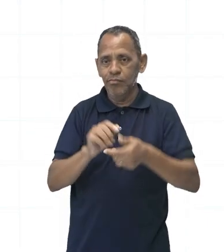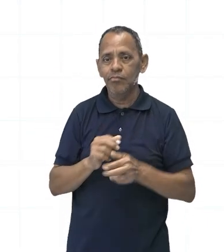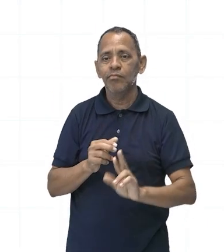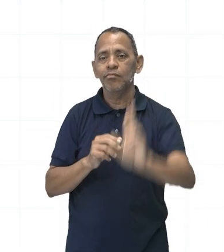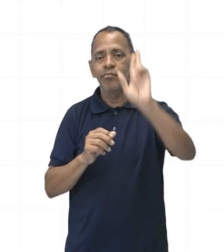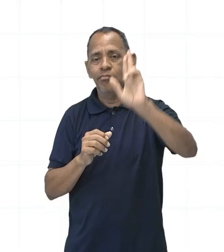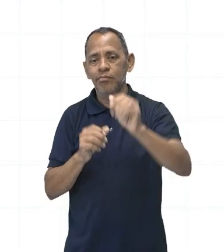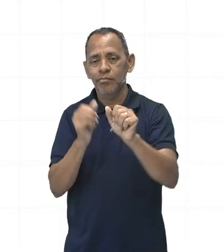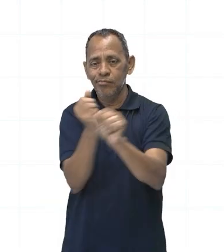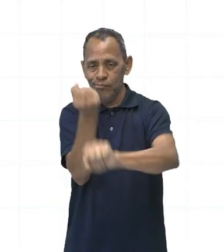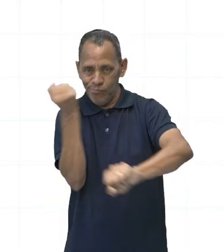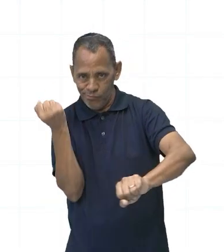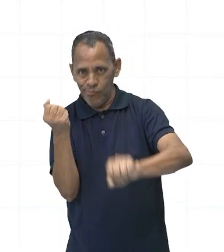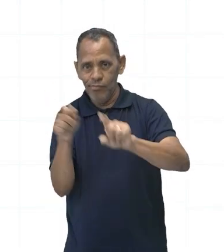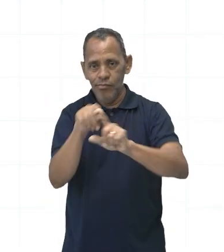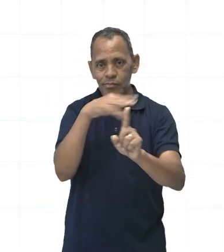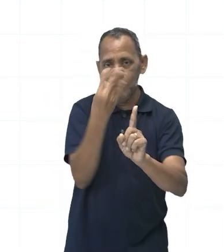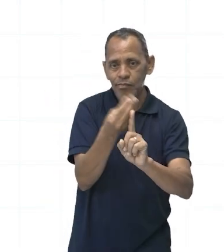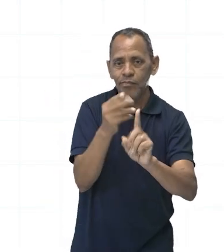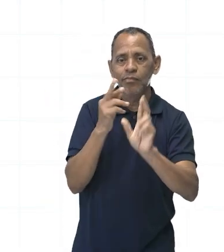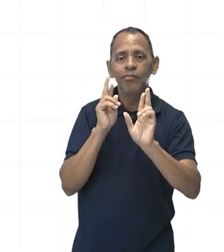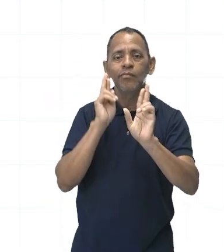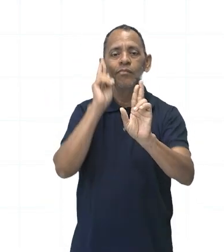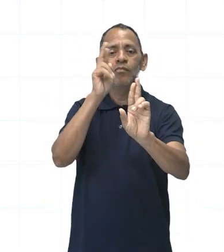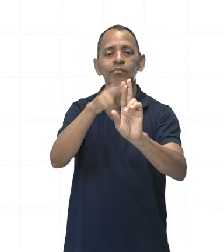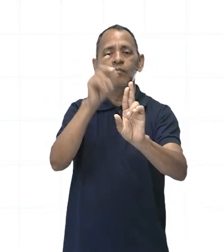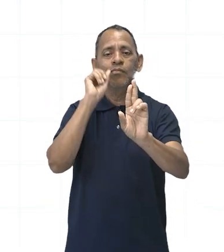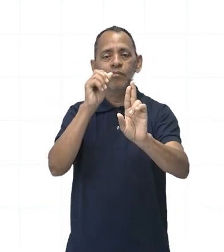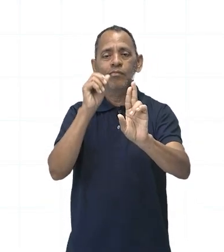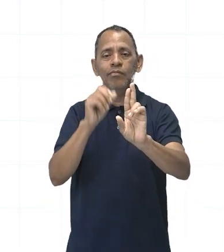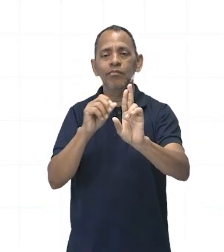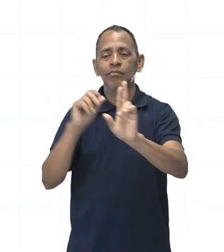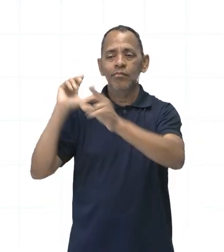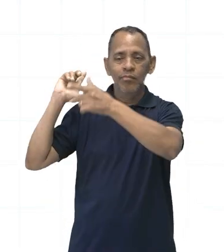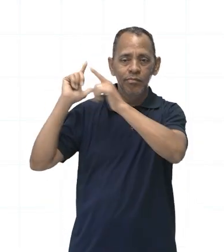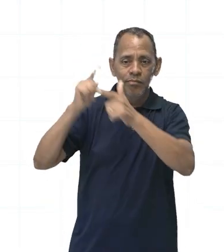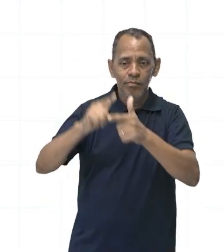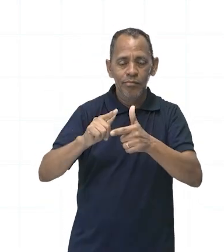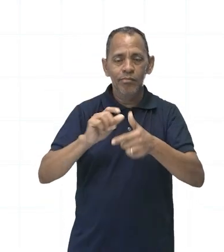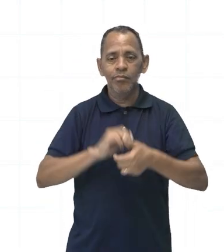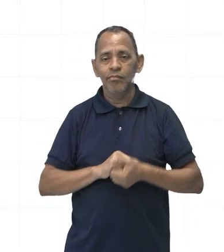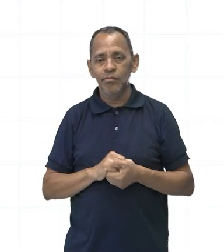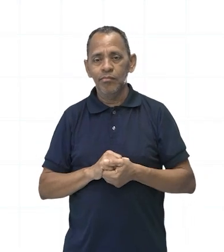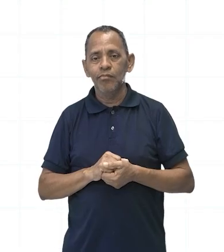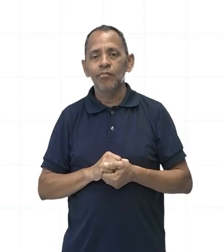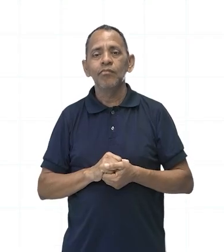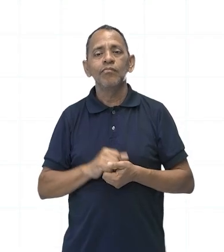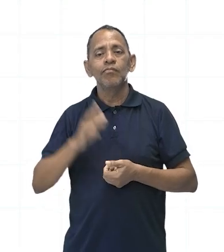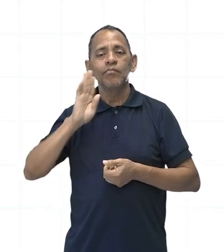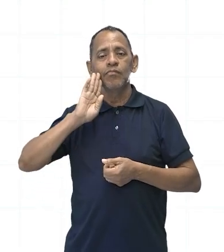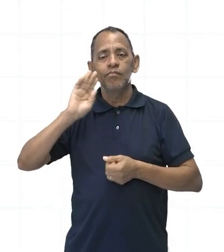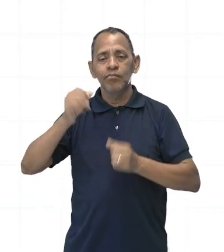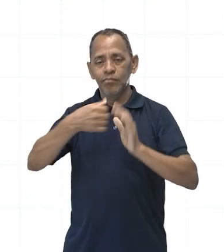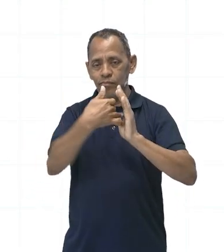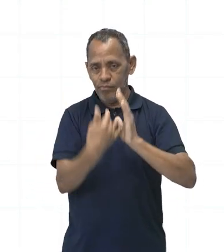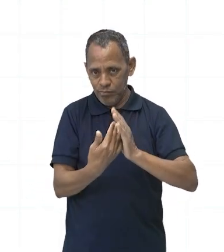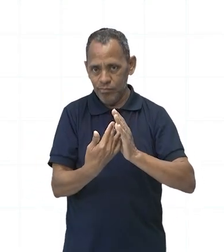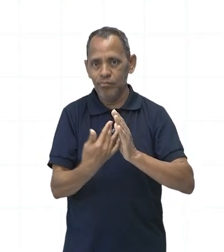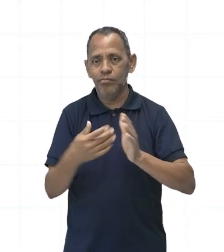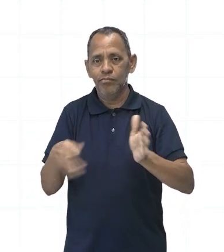uma ruptura artística em relação aos moldes tradicionais. Essa foi a principal